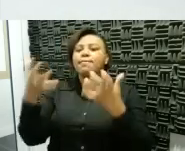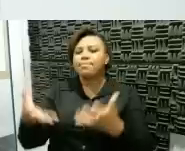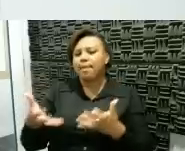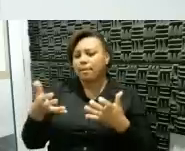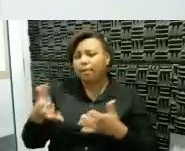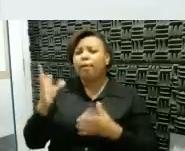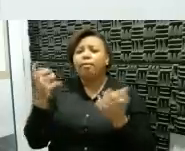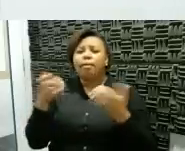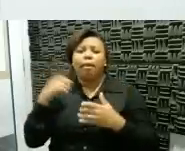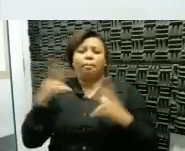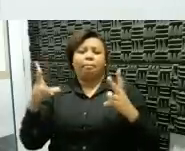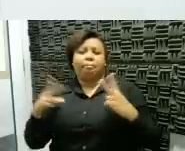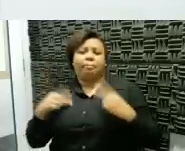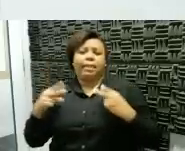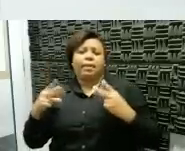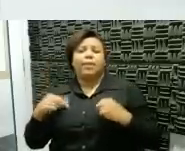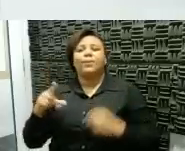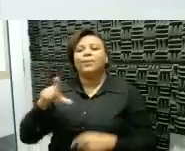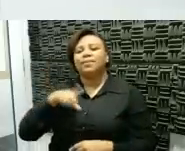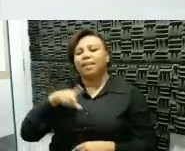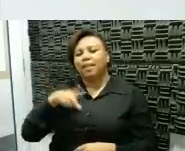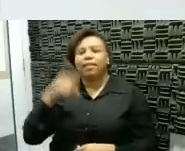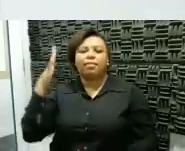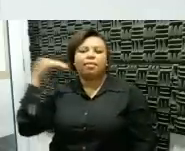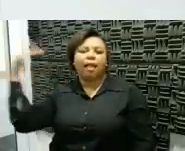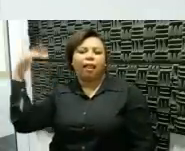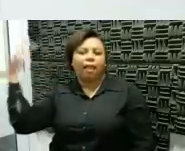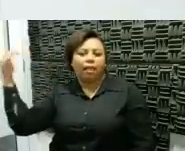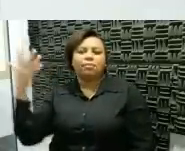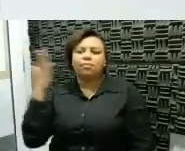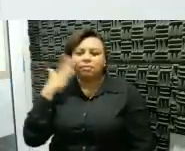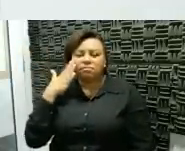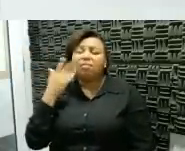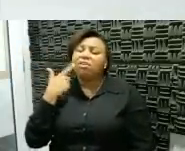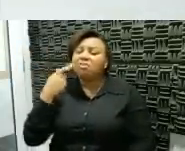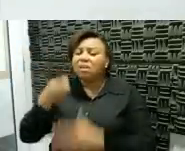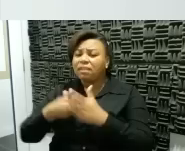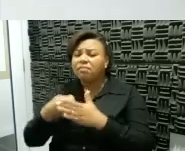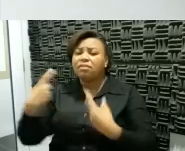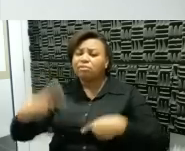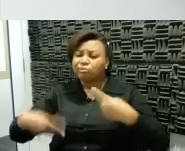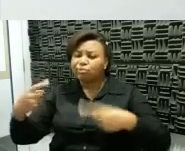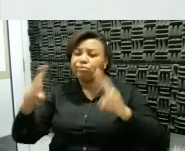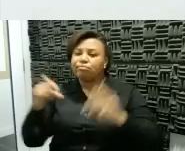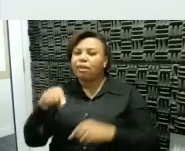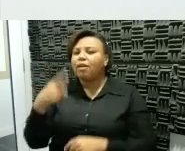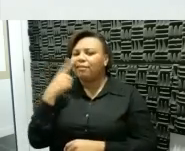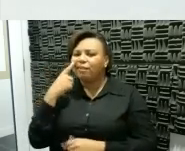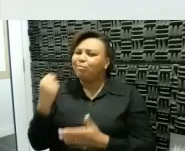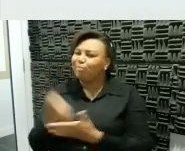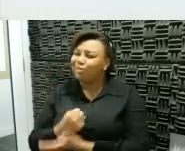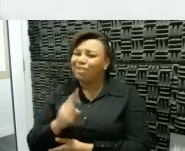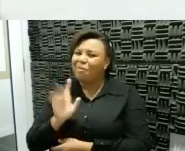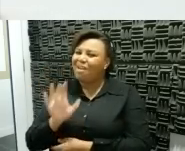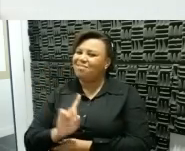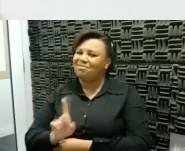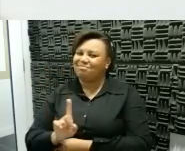eh talentos e tal a gente vai tentar problematizar um pouquinho isso e vê que poxa vida não é bem assim né porque na verdade nós